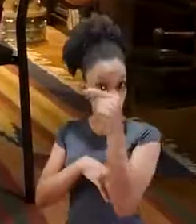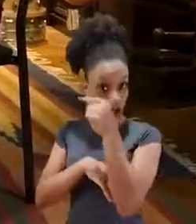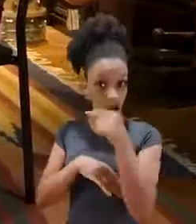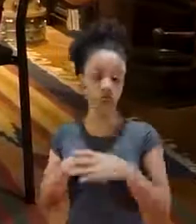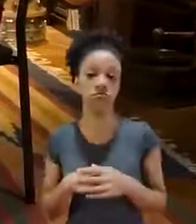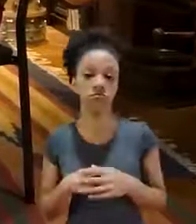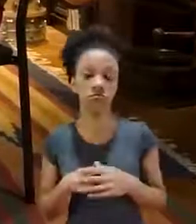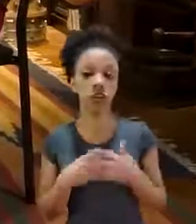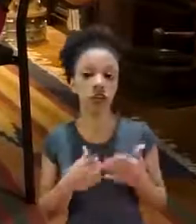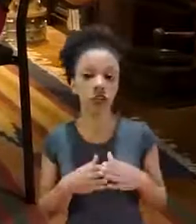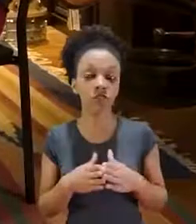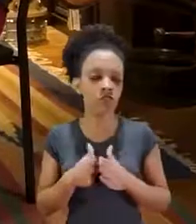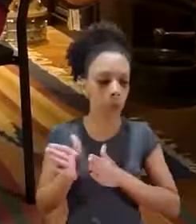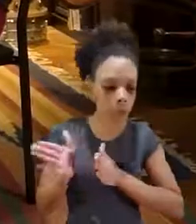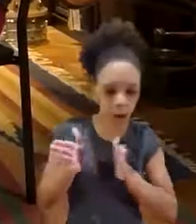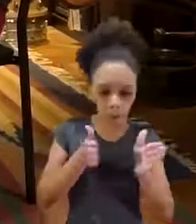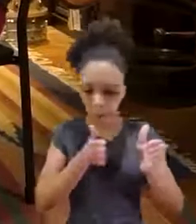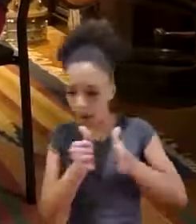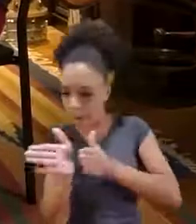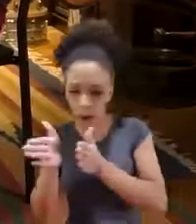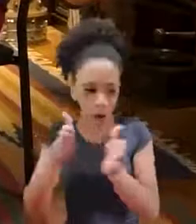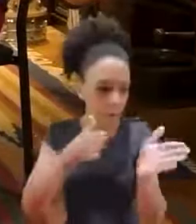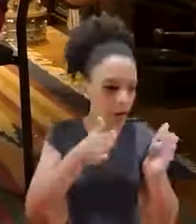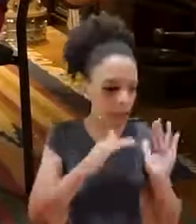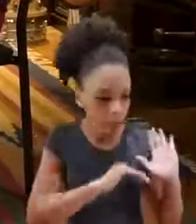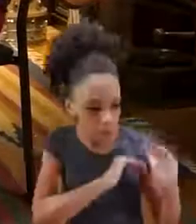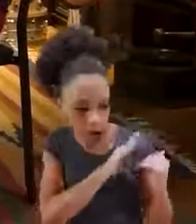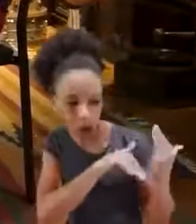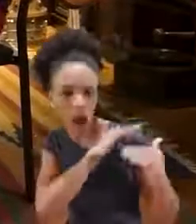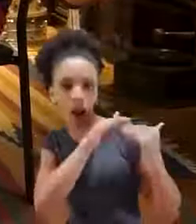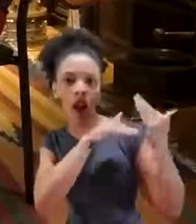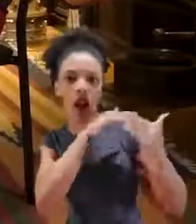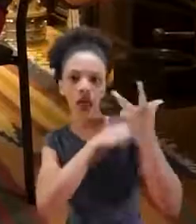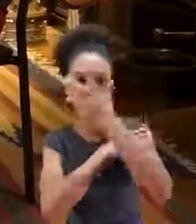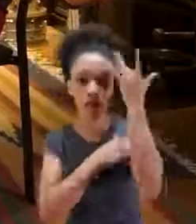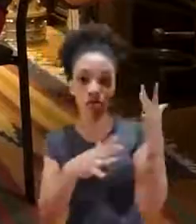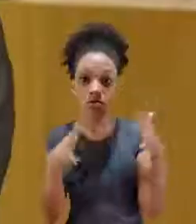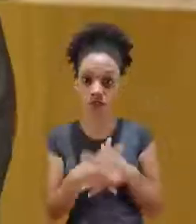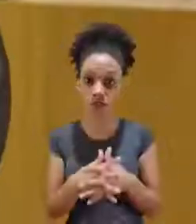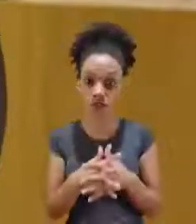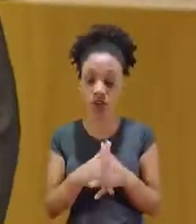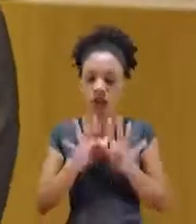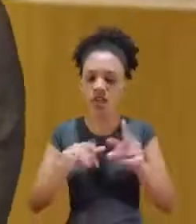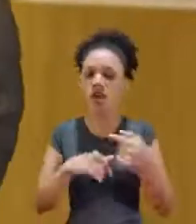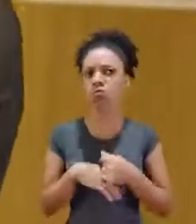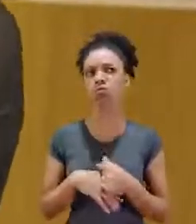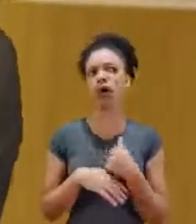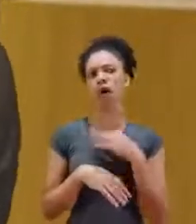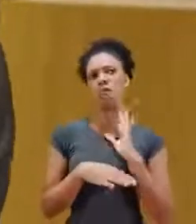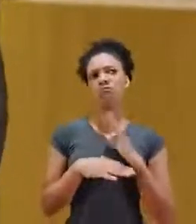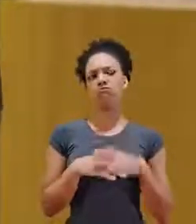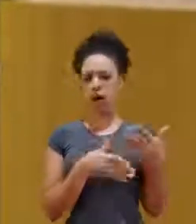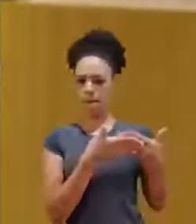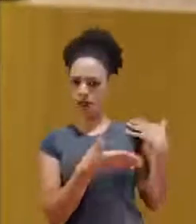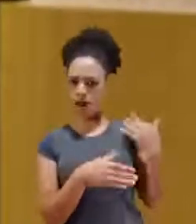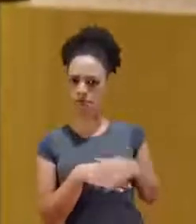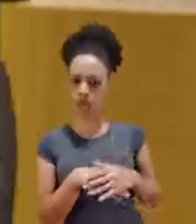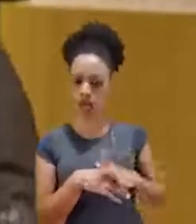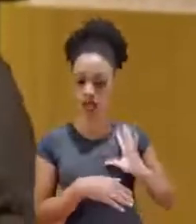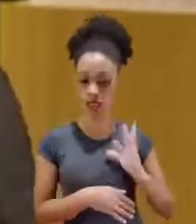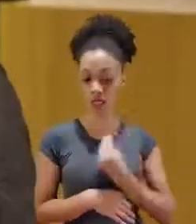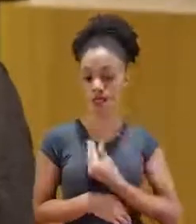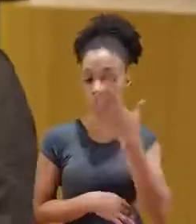pessoas cada cada pessoa foi no caminho e o mundo foi progredindo para um caminho e as pessoas se confundiram então na minha época travesti